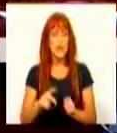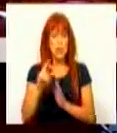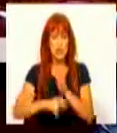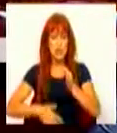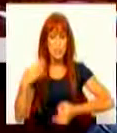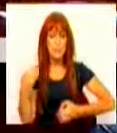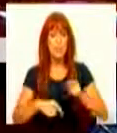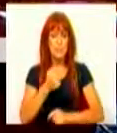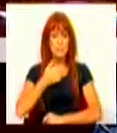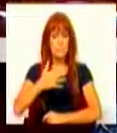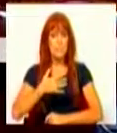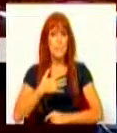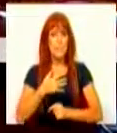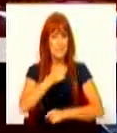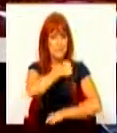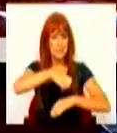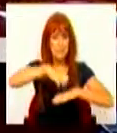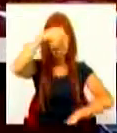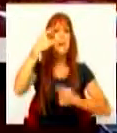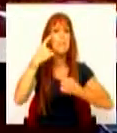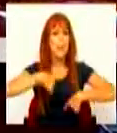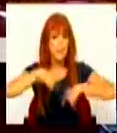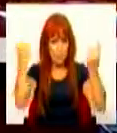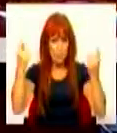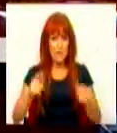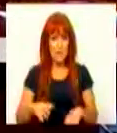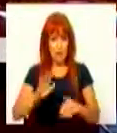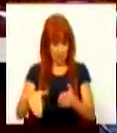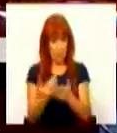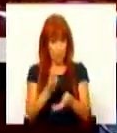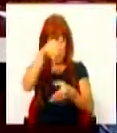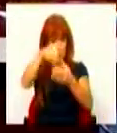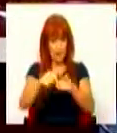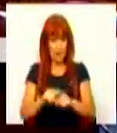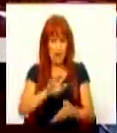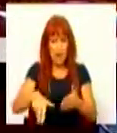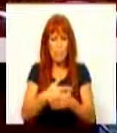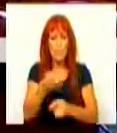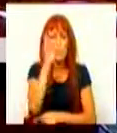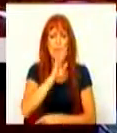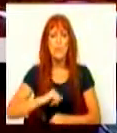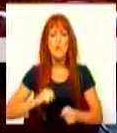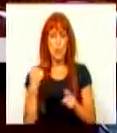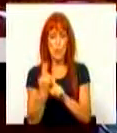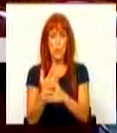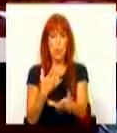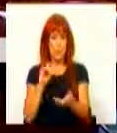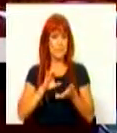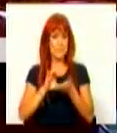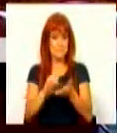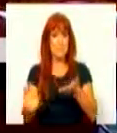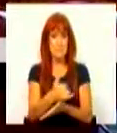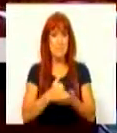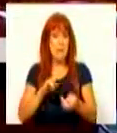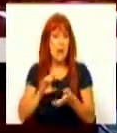jurídico do património imobiliário público. A proposta inclui também o planeamento da aplicação do produto desta